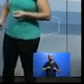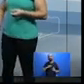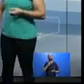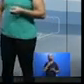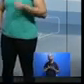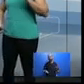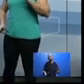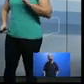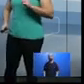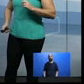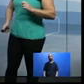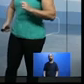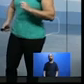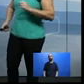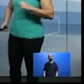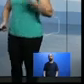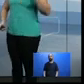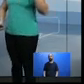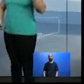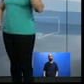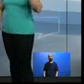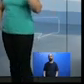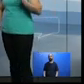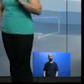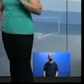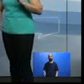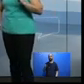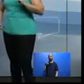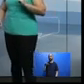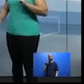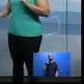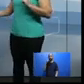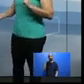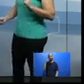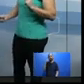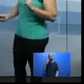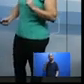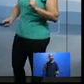Um belo momento para a gente pensar no que está acontecendo, né?